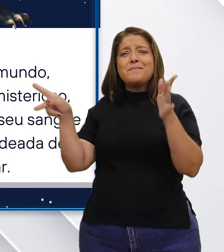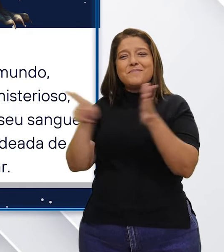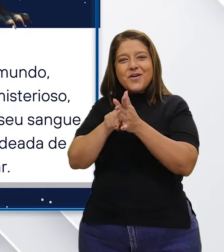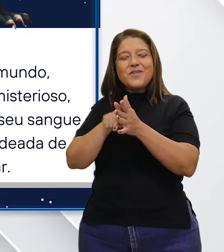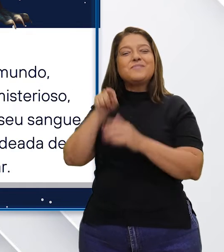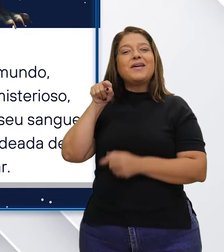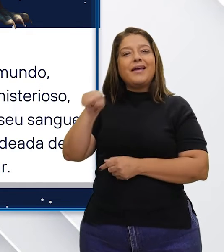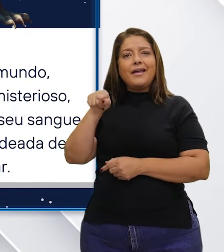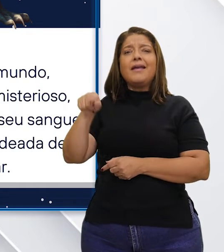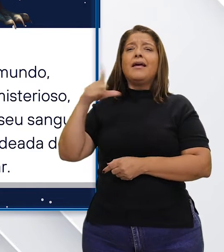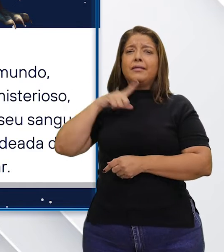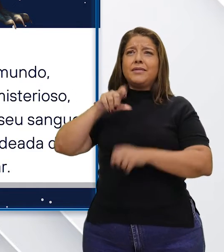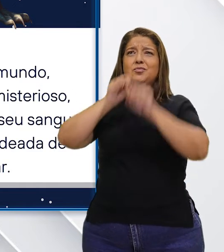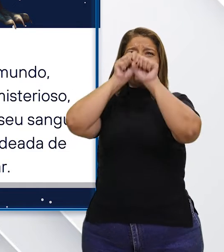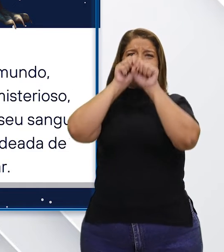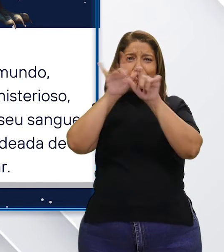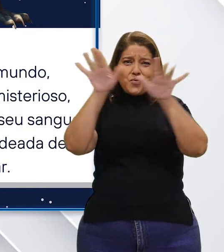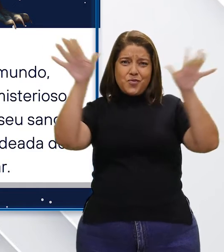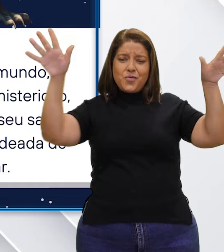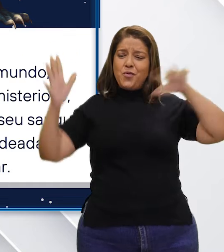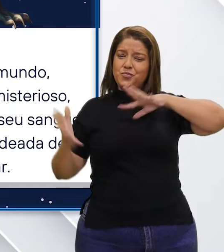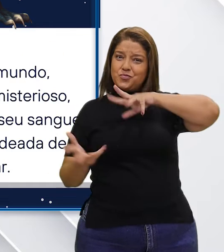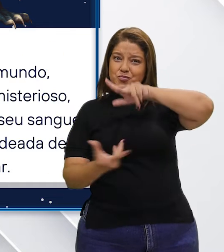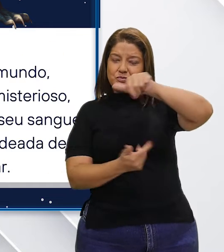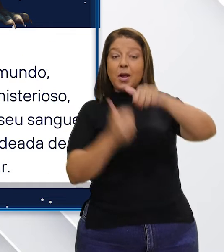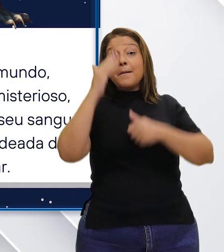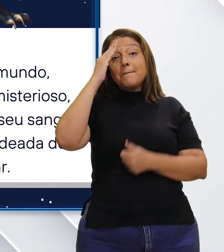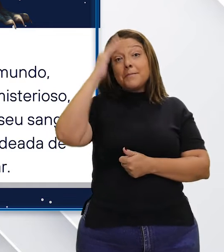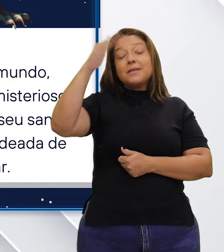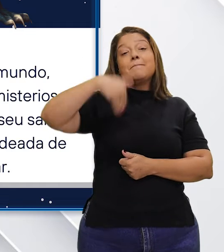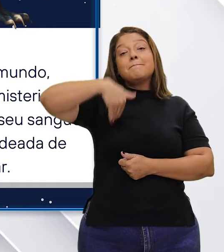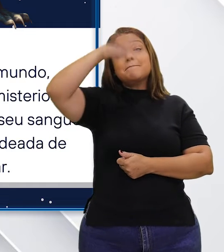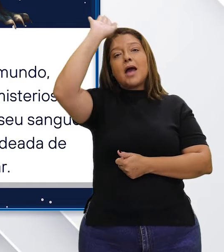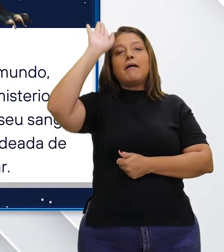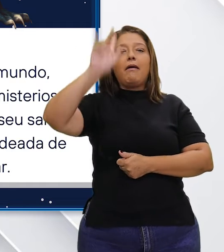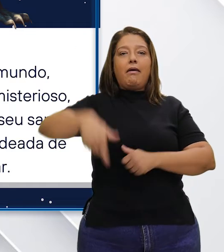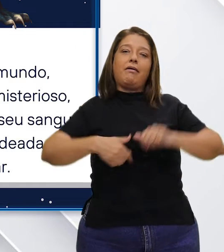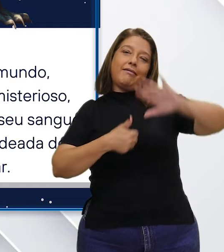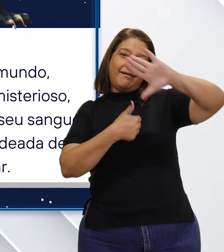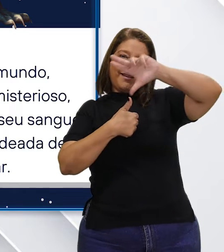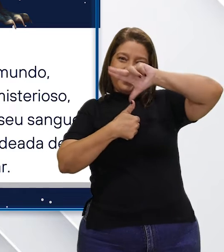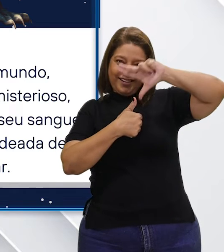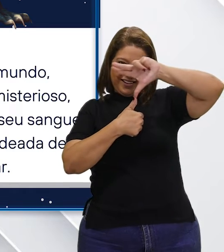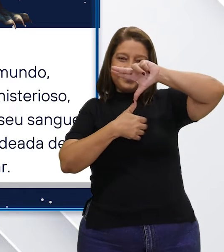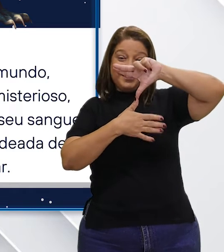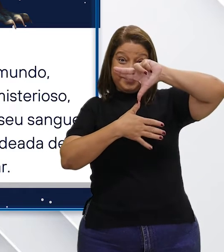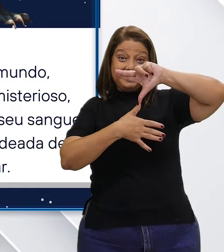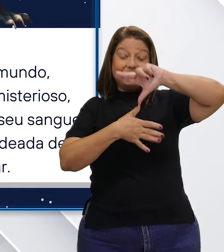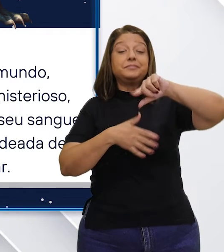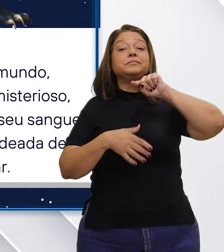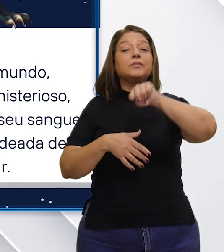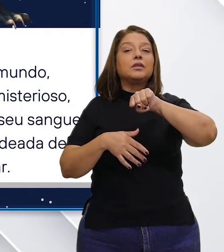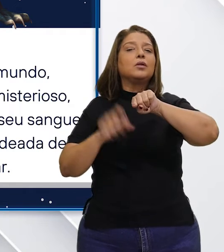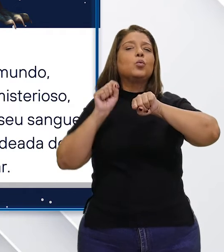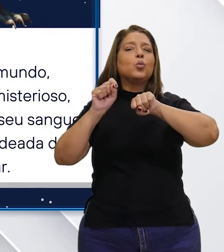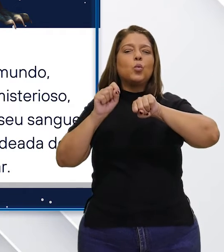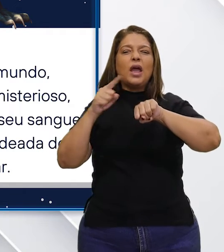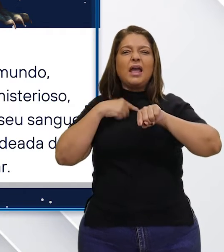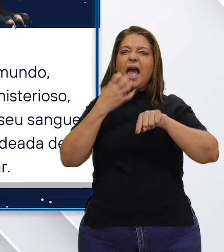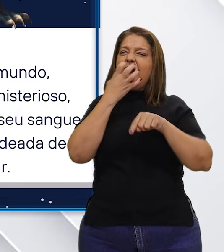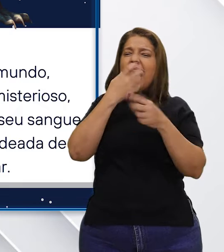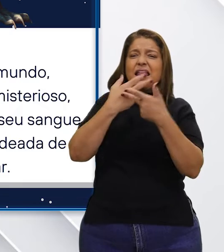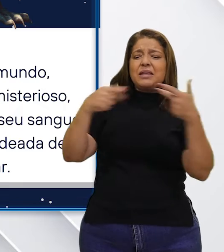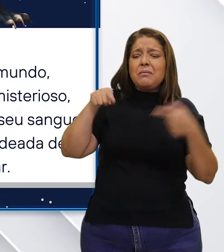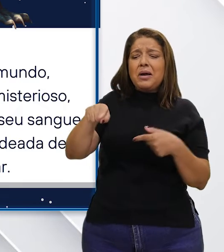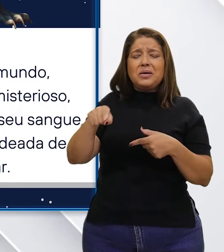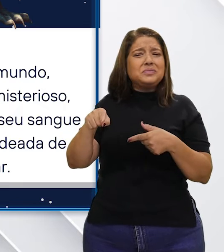difundida em diversas partes do mundo, especialmente na América Latina. A criatura é descrita